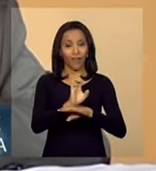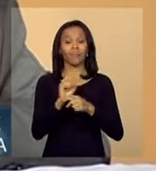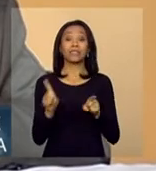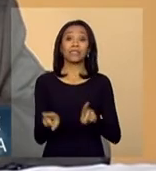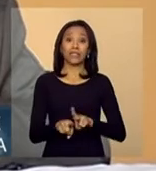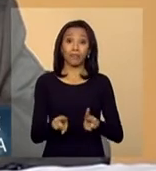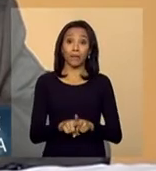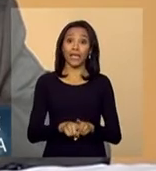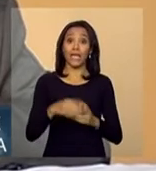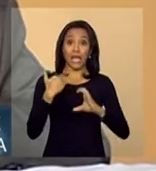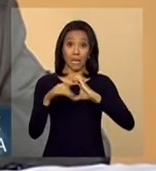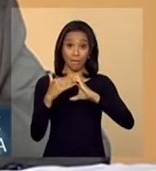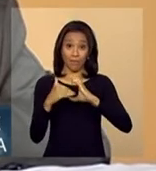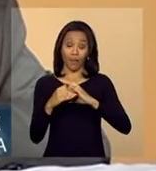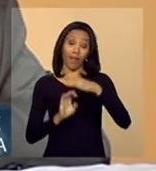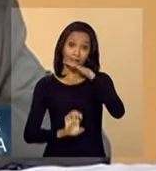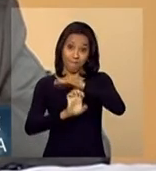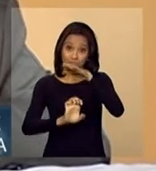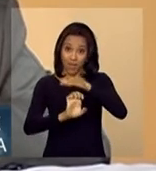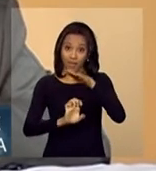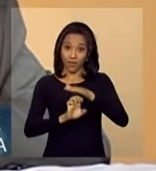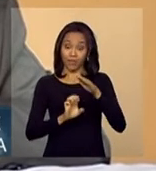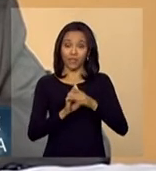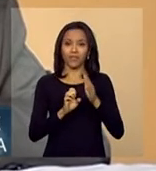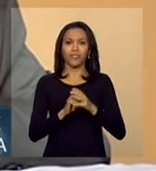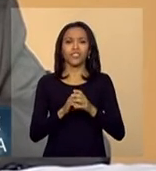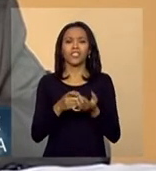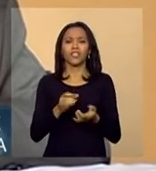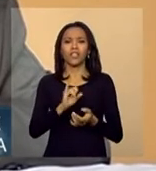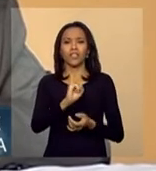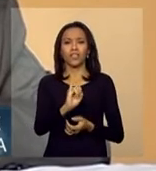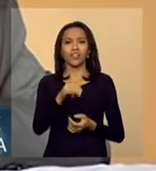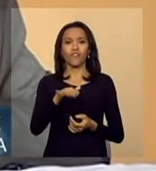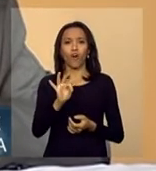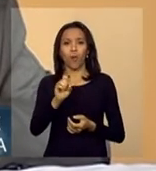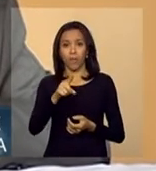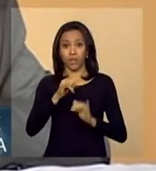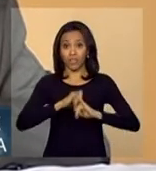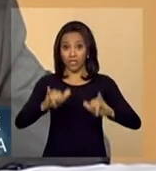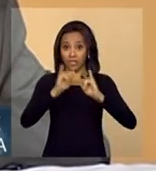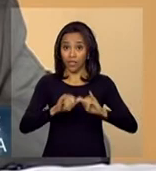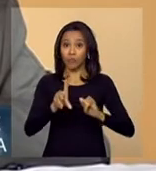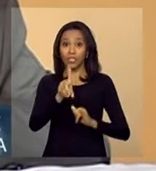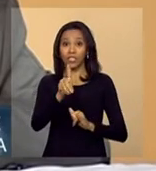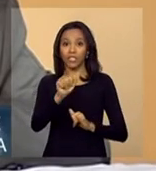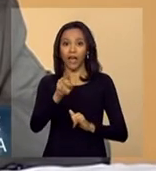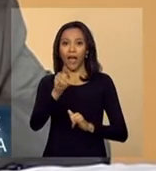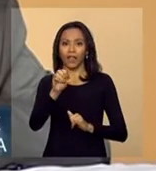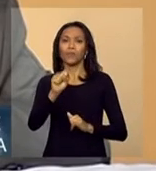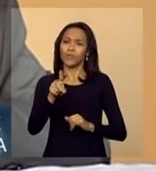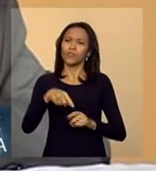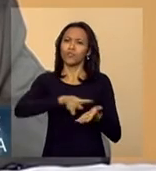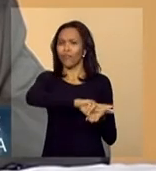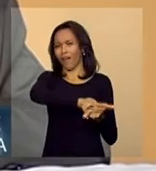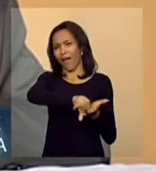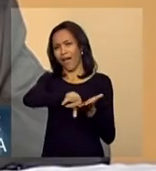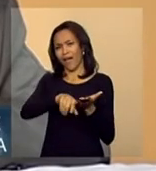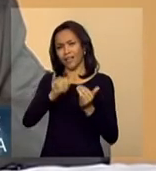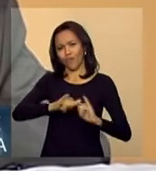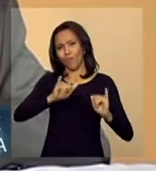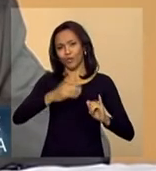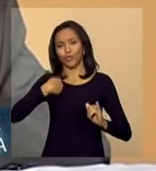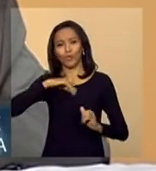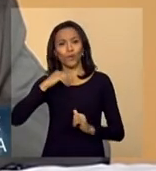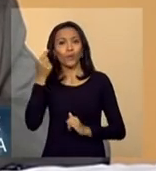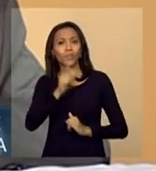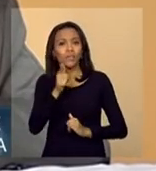empresas de processamento de dados, etc. Então, foi um grande aprendizado que nós tivemos, que então vai nos ajudar para a Copa do Mundo,